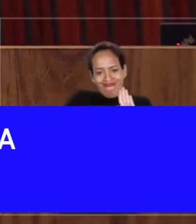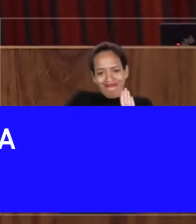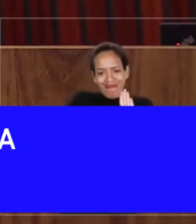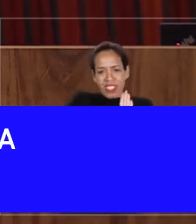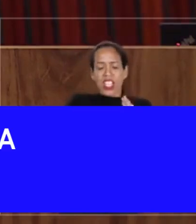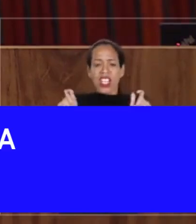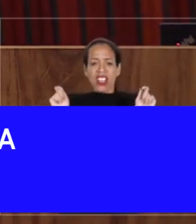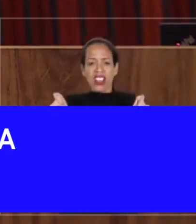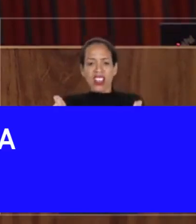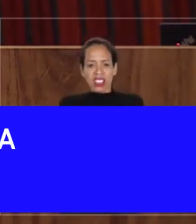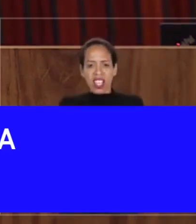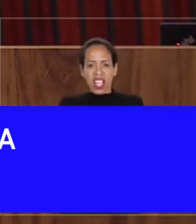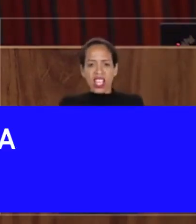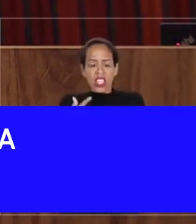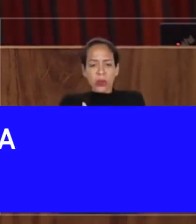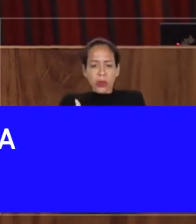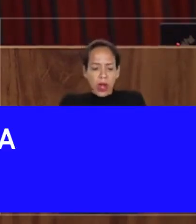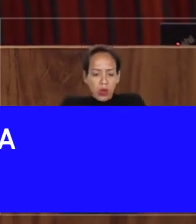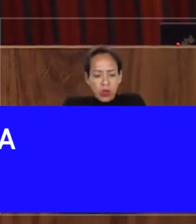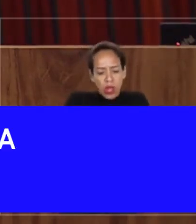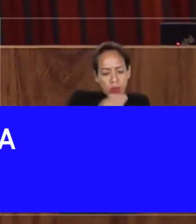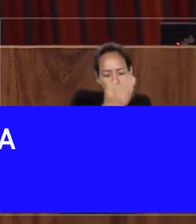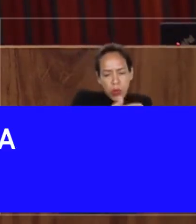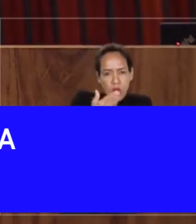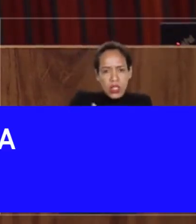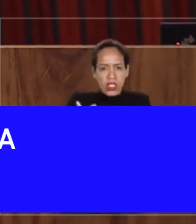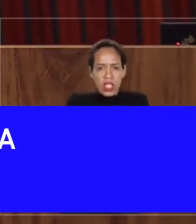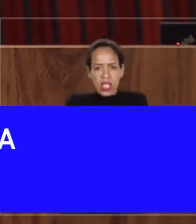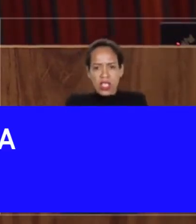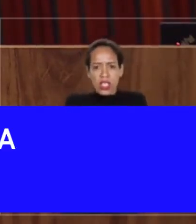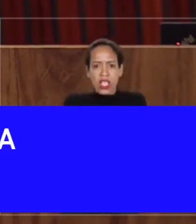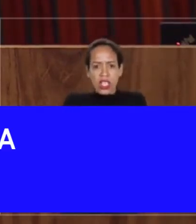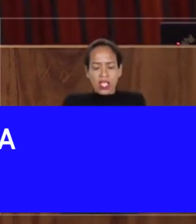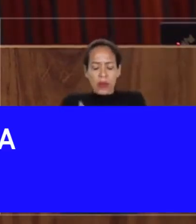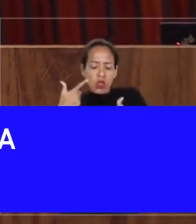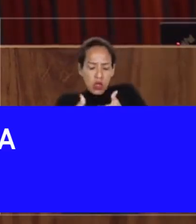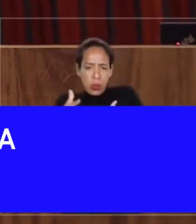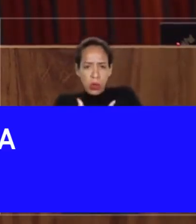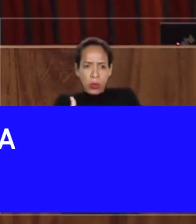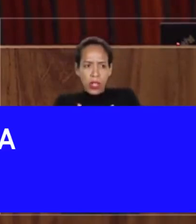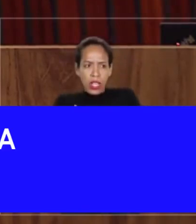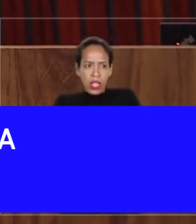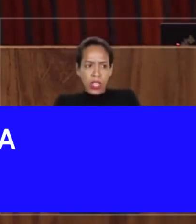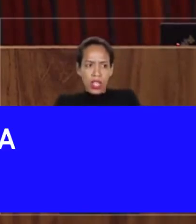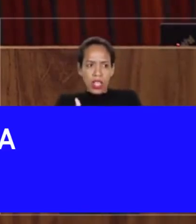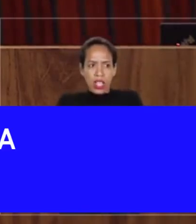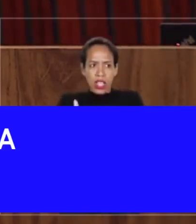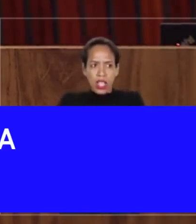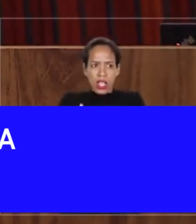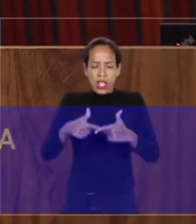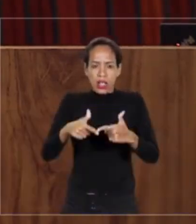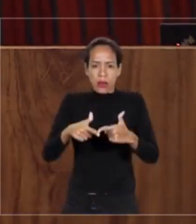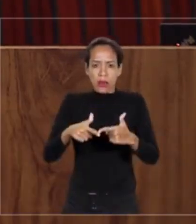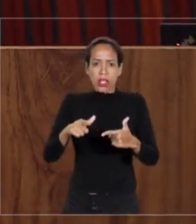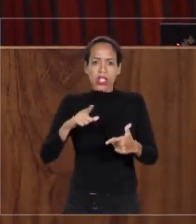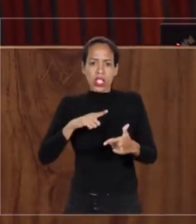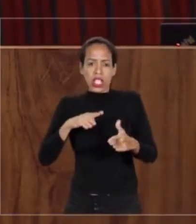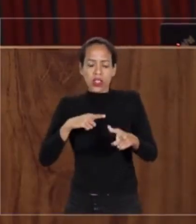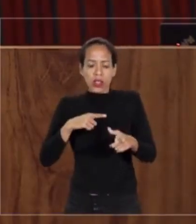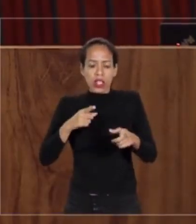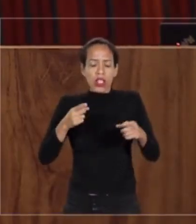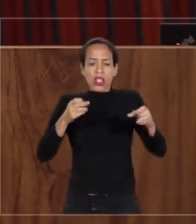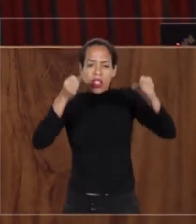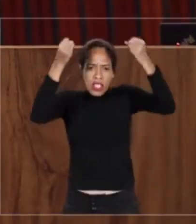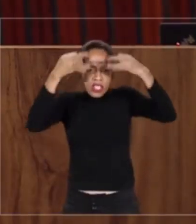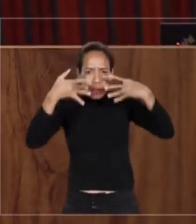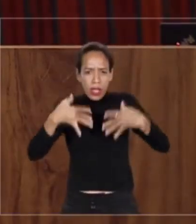poderiam levar à extinção do processo sem resolução de mérito, e das questões prejudiciais, que tinham impacto na definição do custo da instrução. Essa